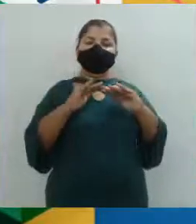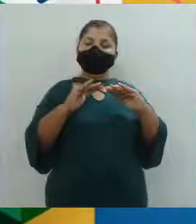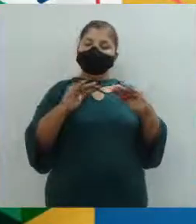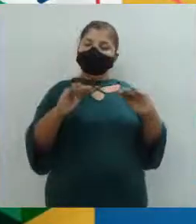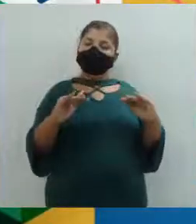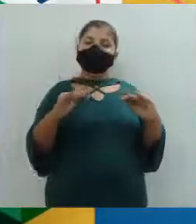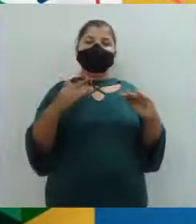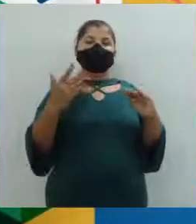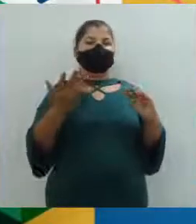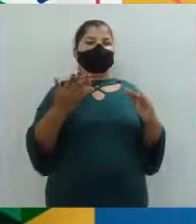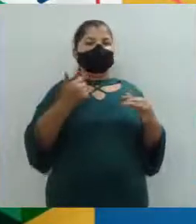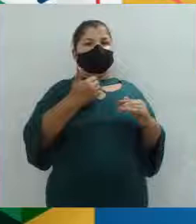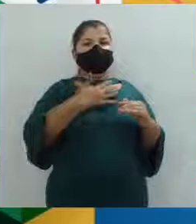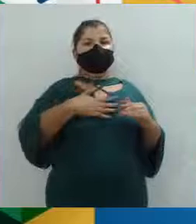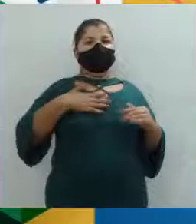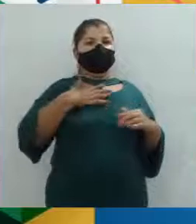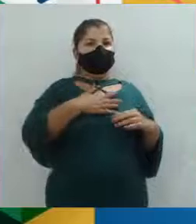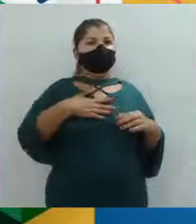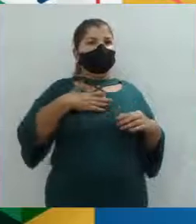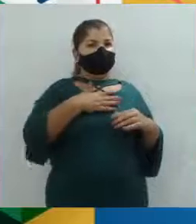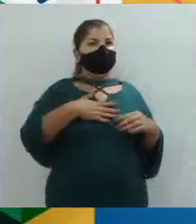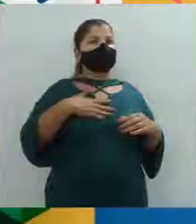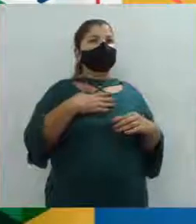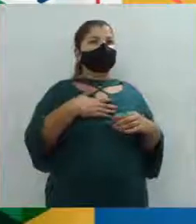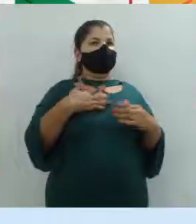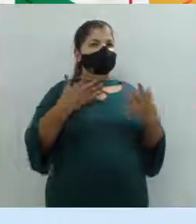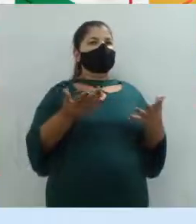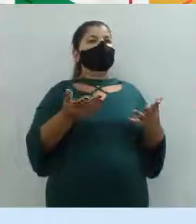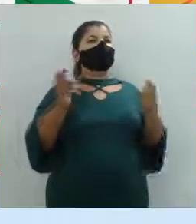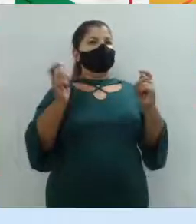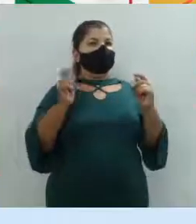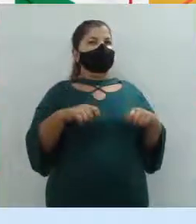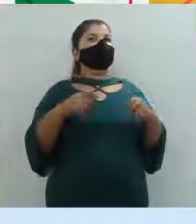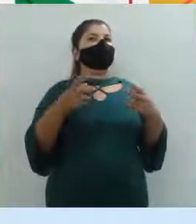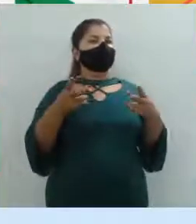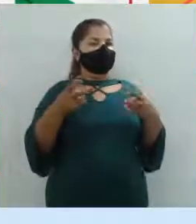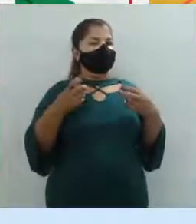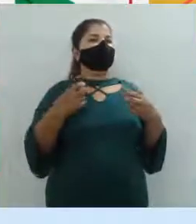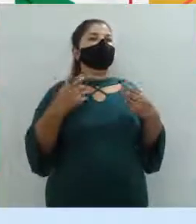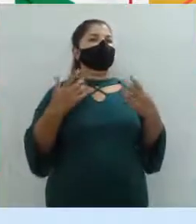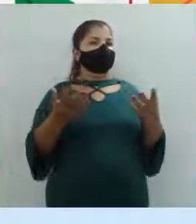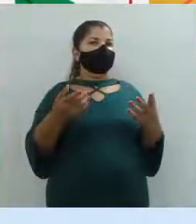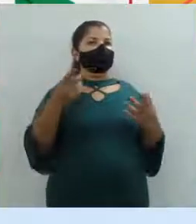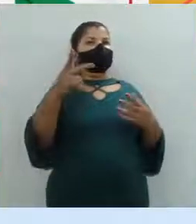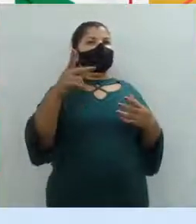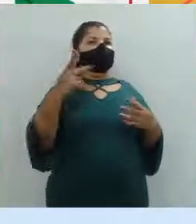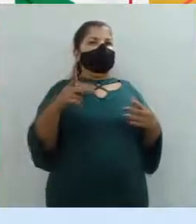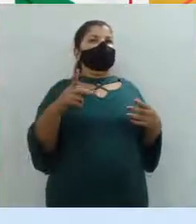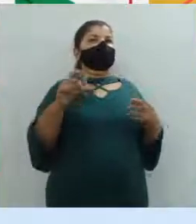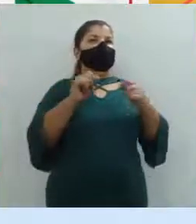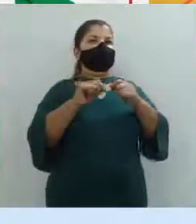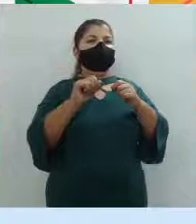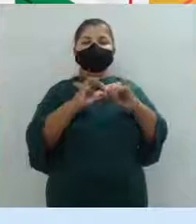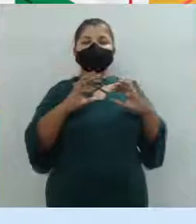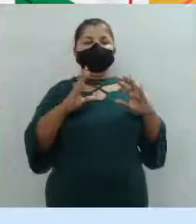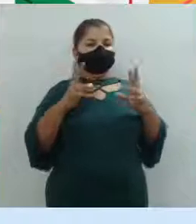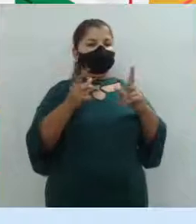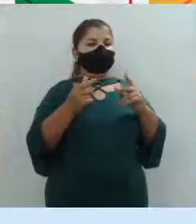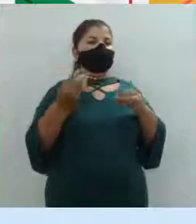pleno e satisfatório. E a gente consegue perceber realmente na obra dele toda